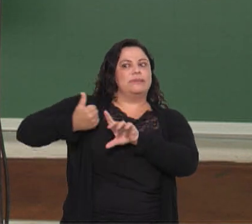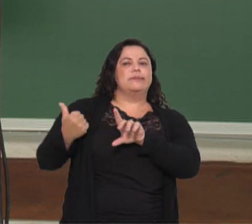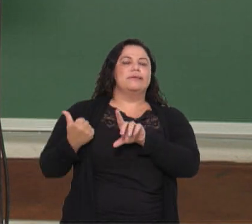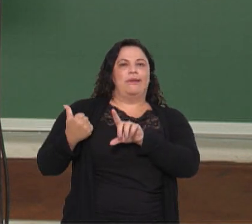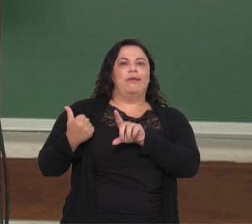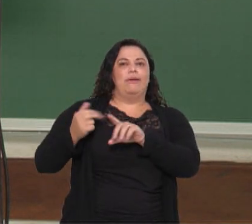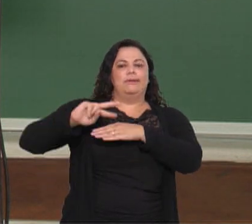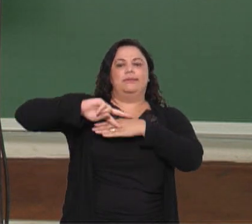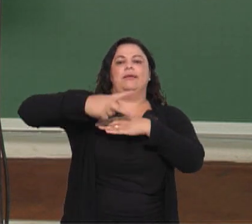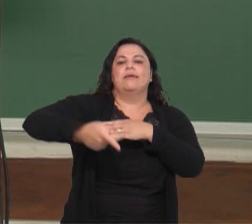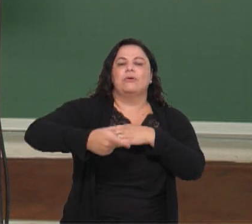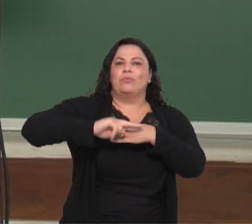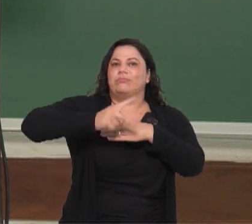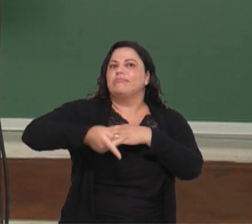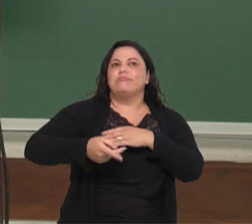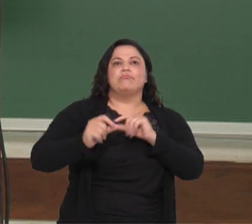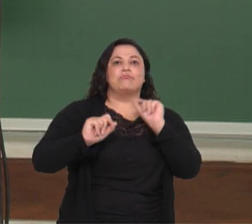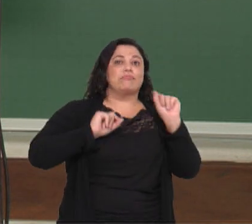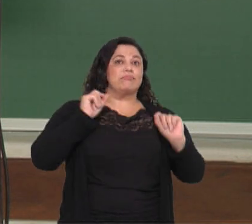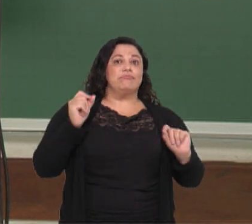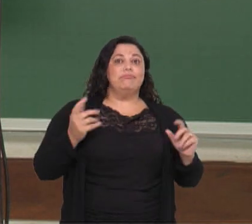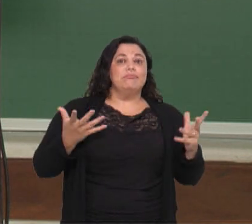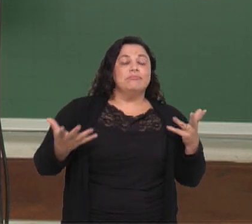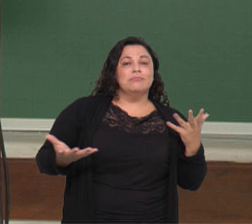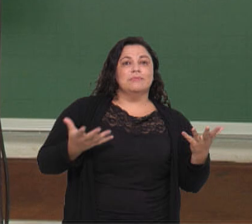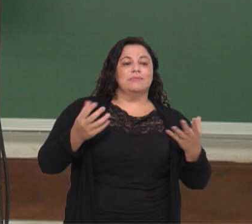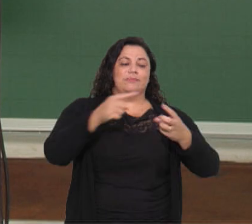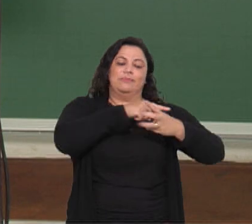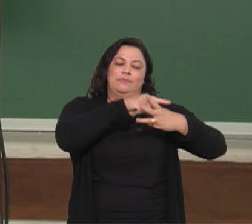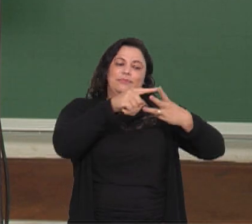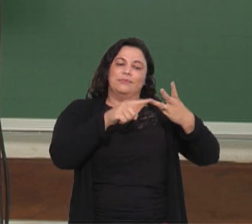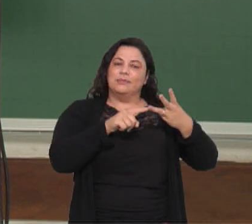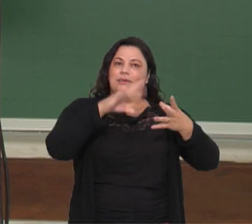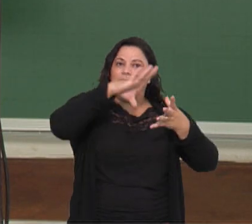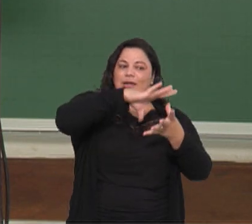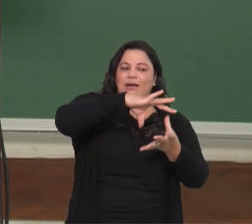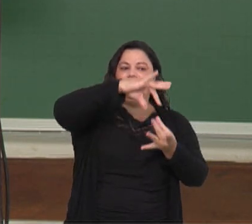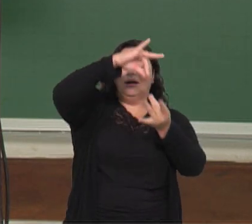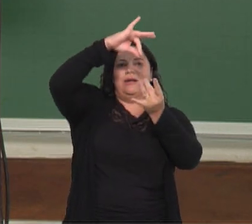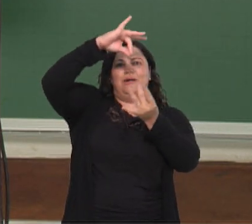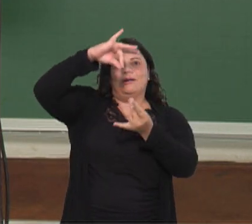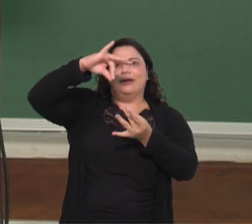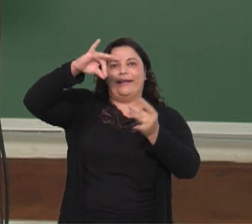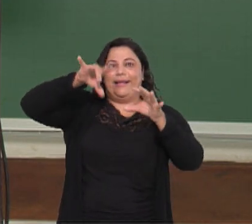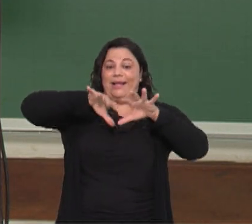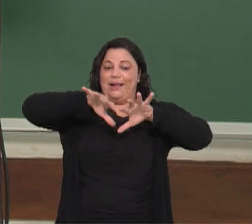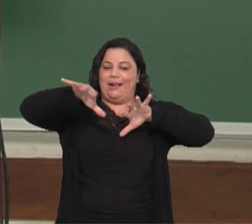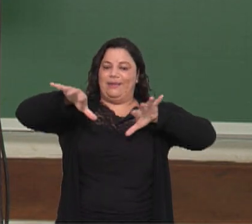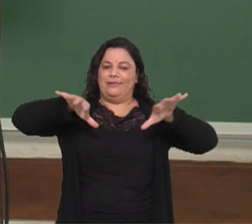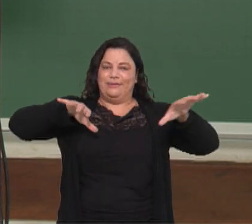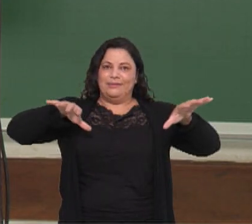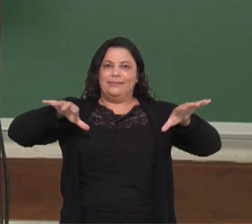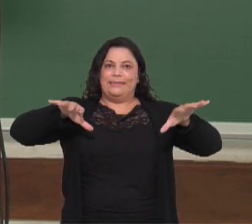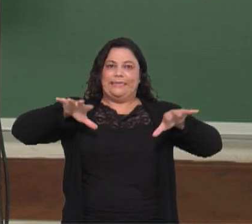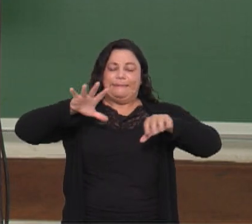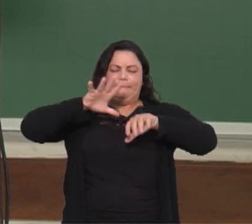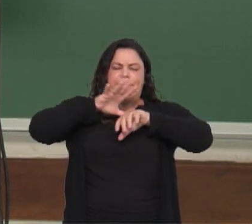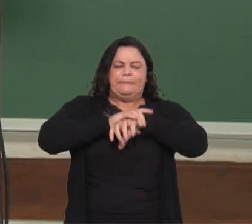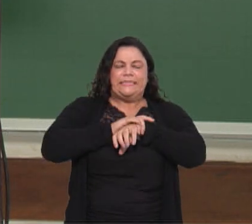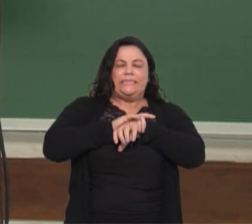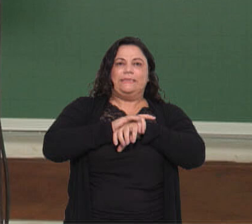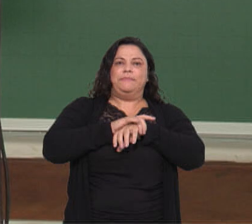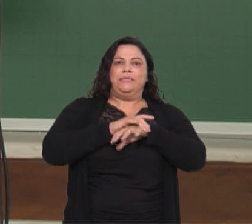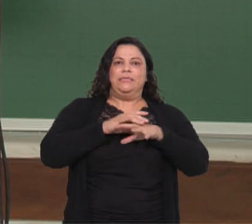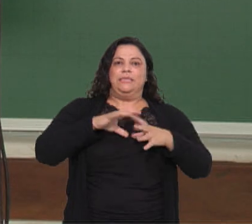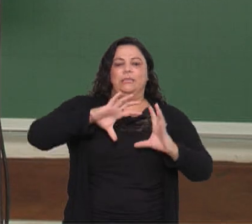consequências daquilo. Tá? Então, das 3 partes da alma, a parte apetitiva é a parte mais apegada a esse mundo aqui, mais apegada